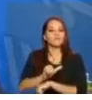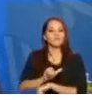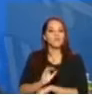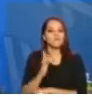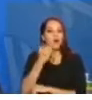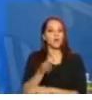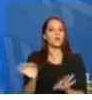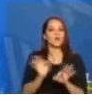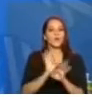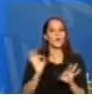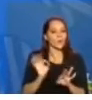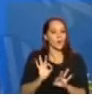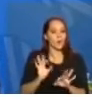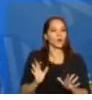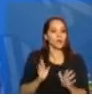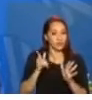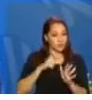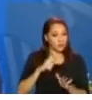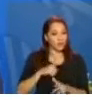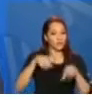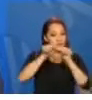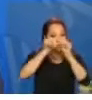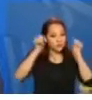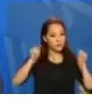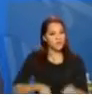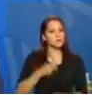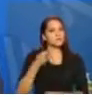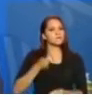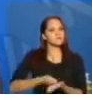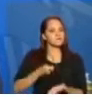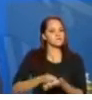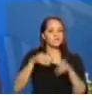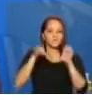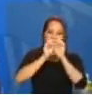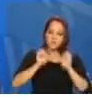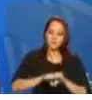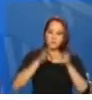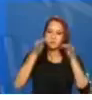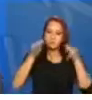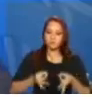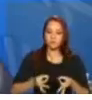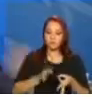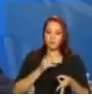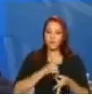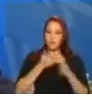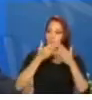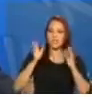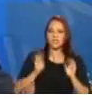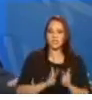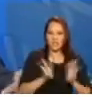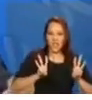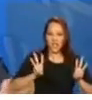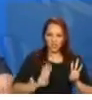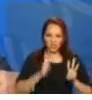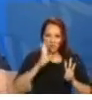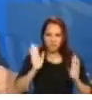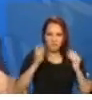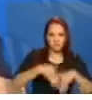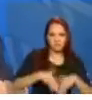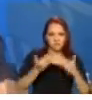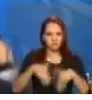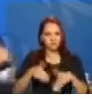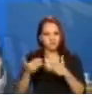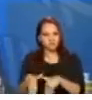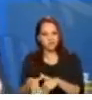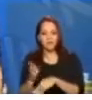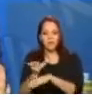E nós estamos com um sistema muito rígido, estruturado, e nós vamos continuar derrubando esses sites, e nós vamos atrás